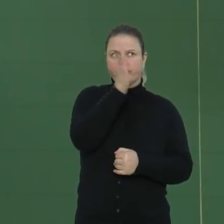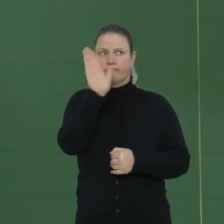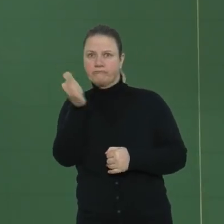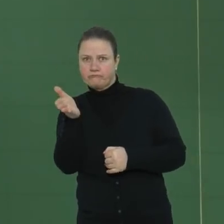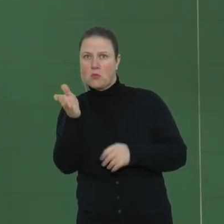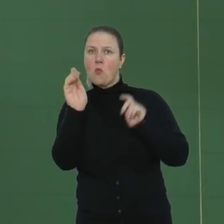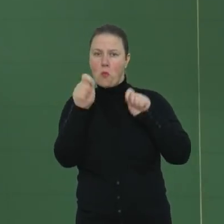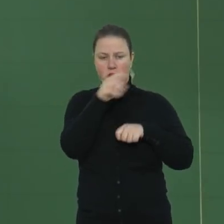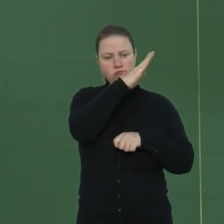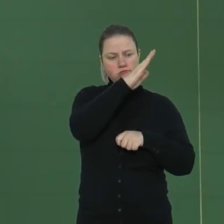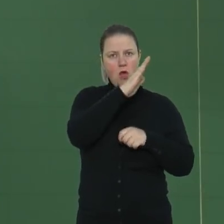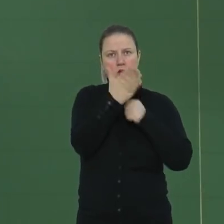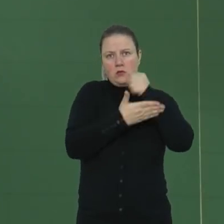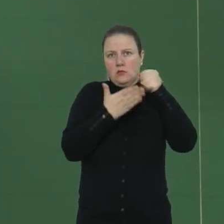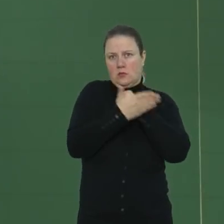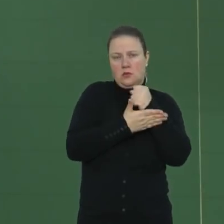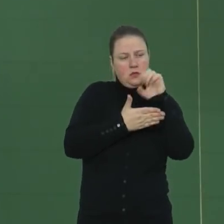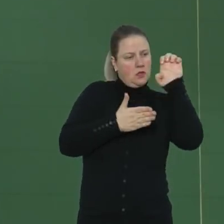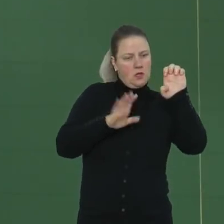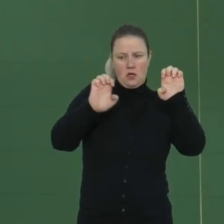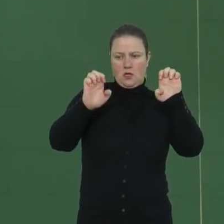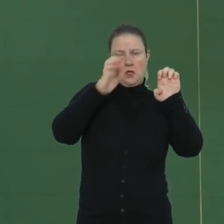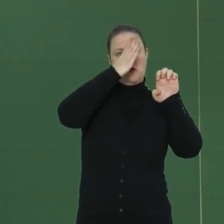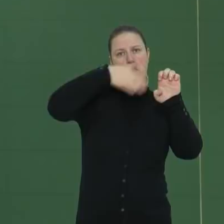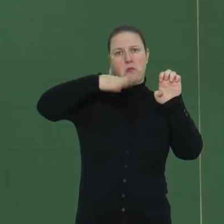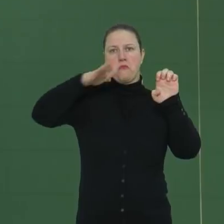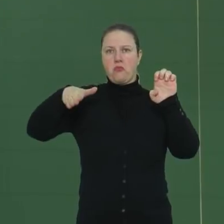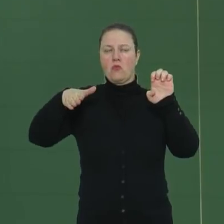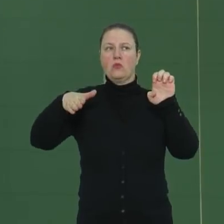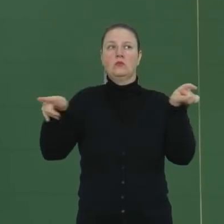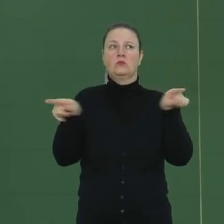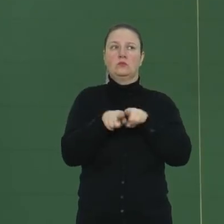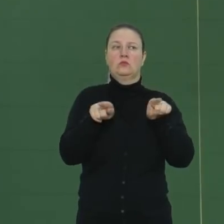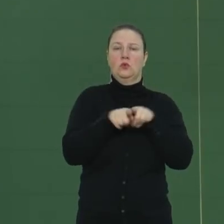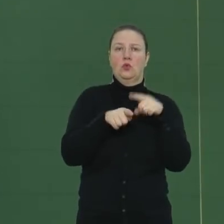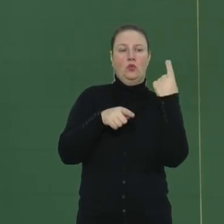bases. E vou ficar com quem? 1,8 igual a